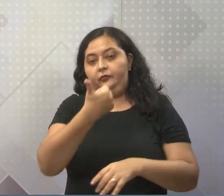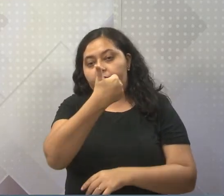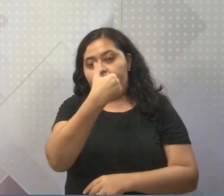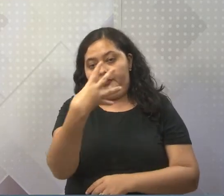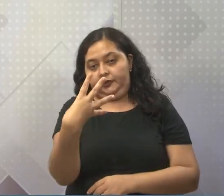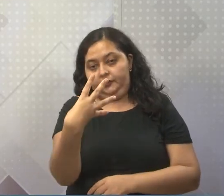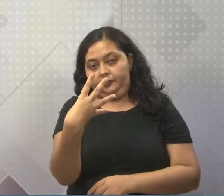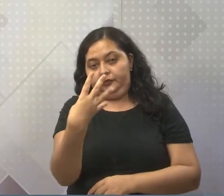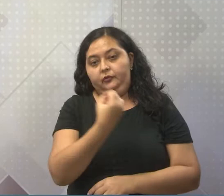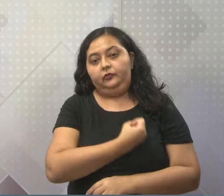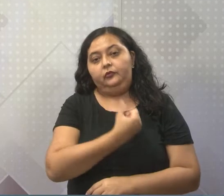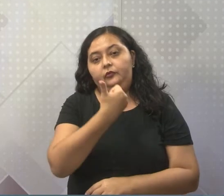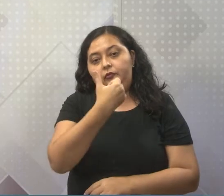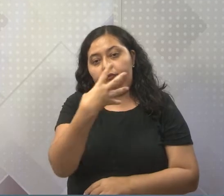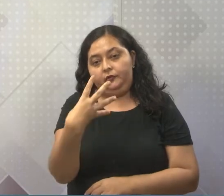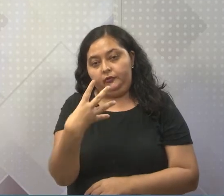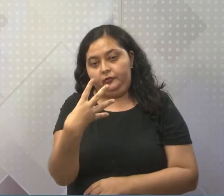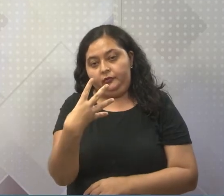14.